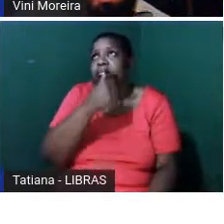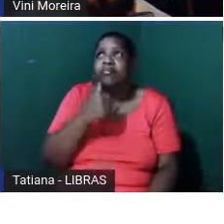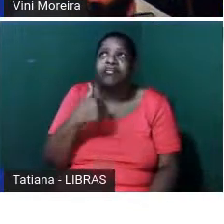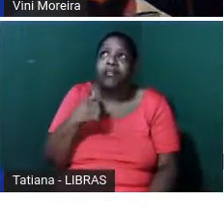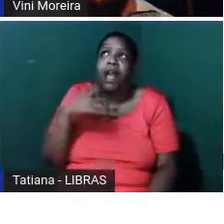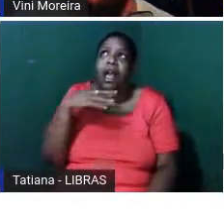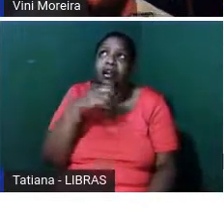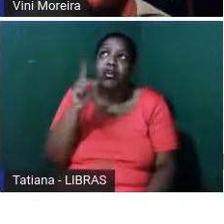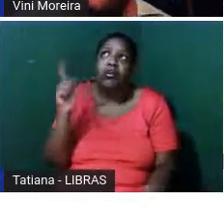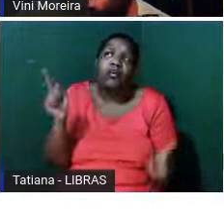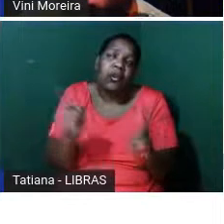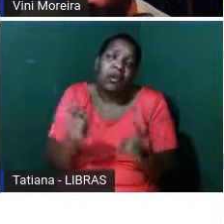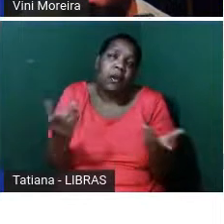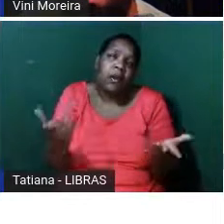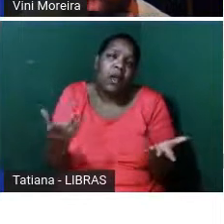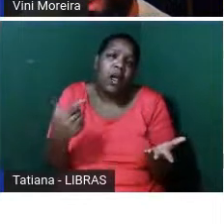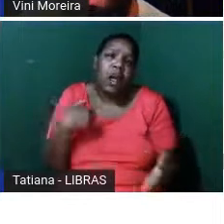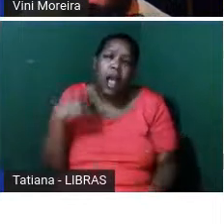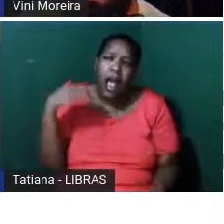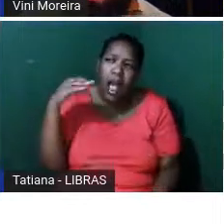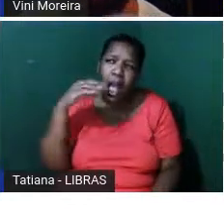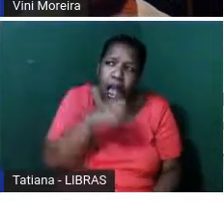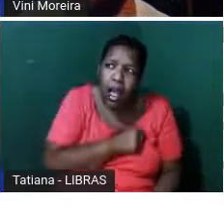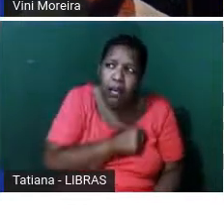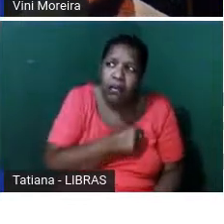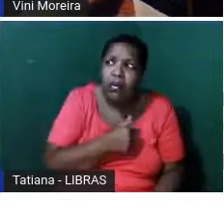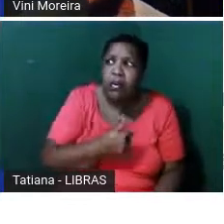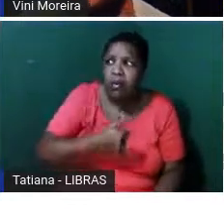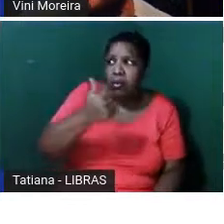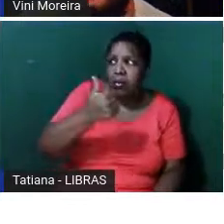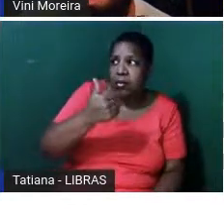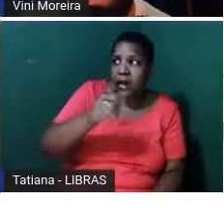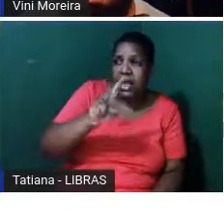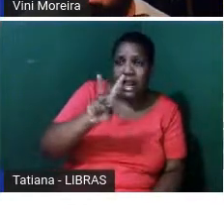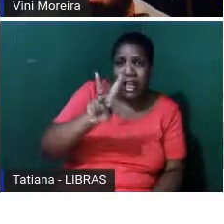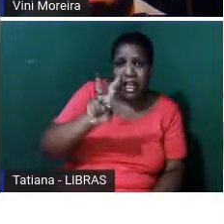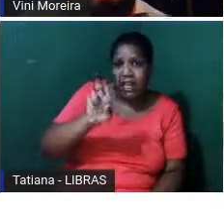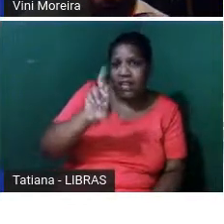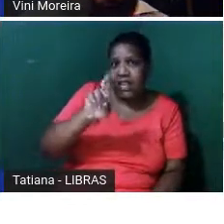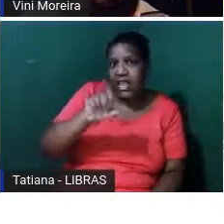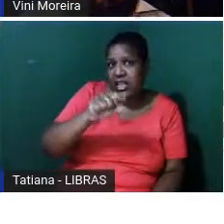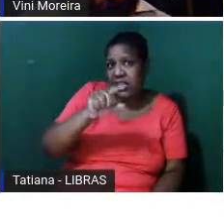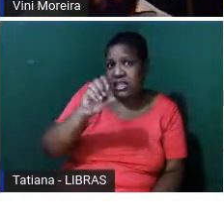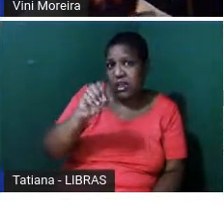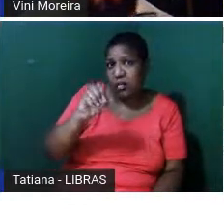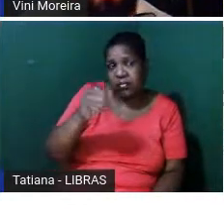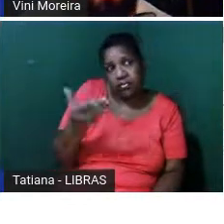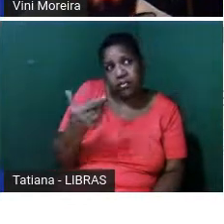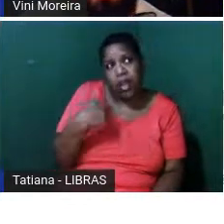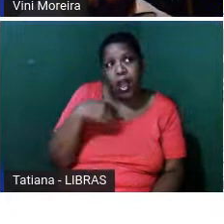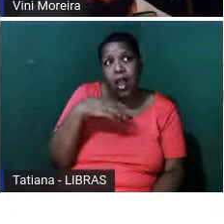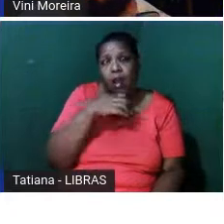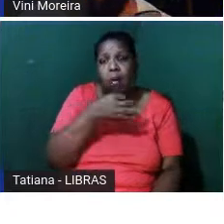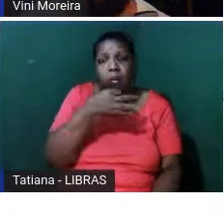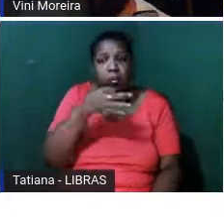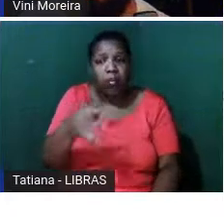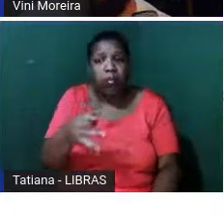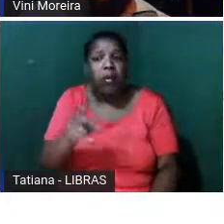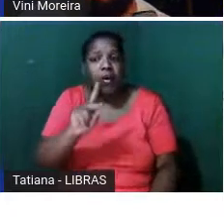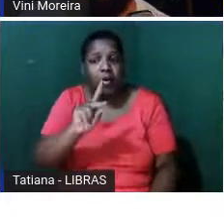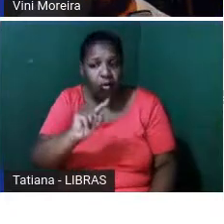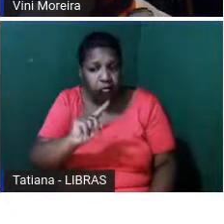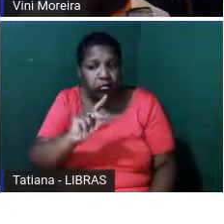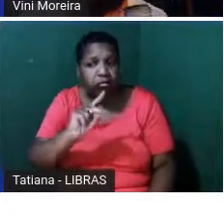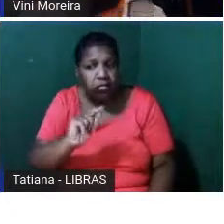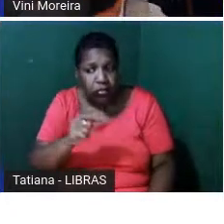acho isso mas assim como eu fiz ele rapidinho sendo uma primeira versão eu achei que o que deu para